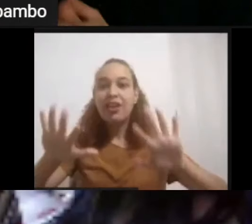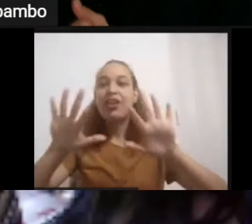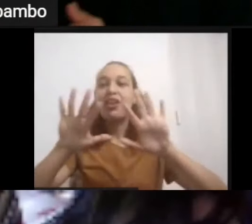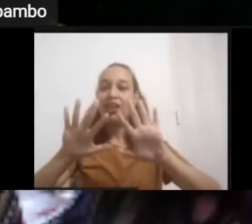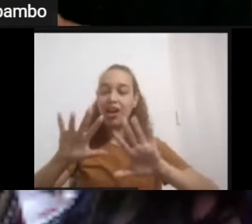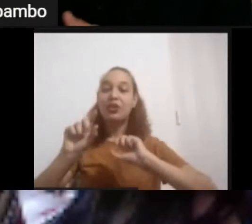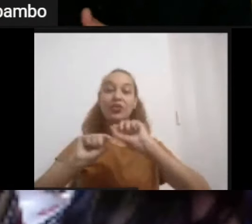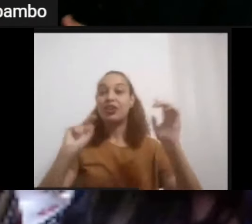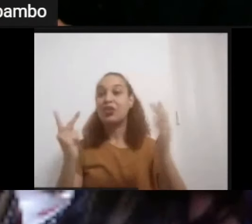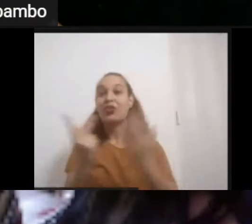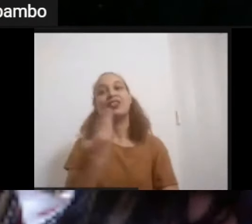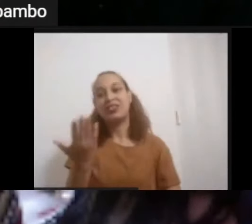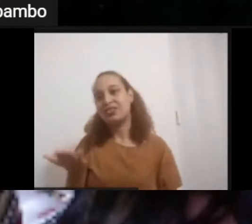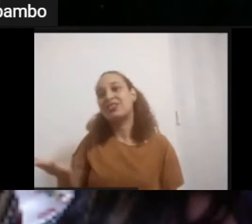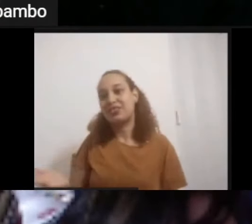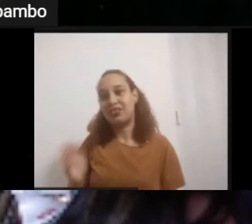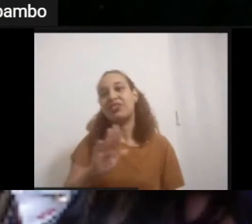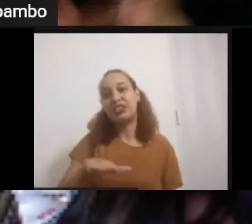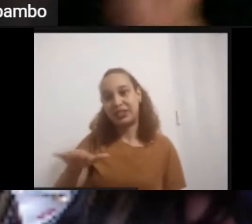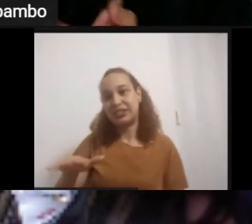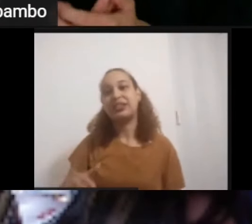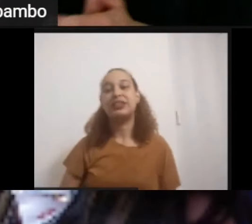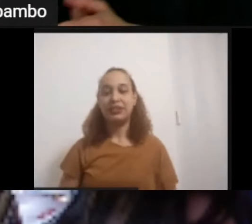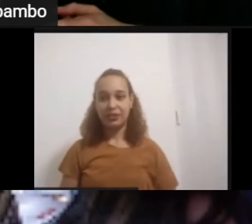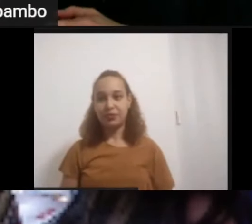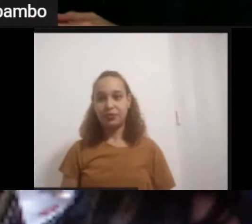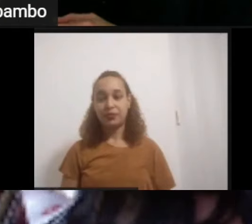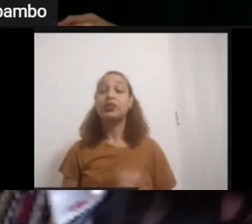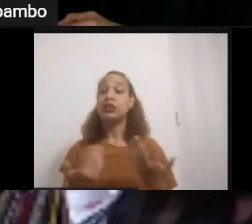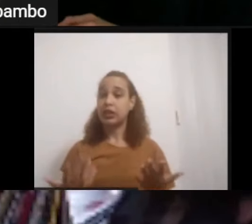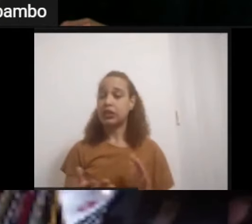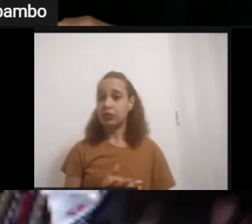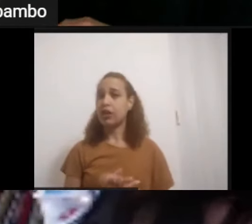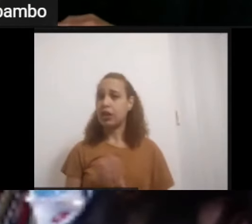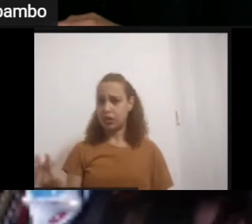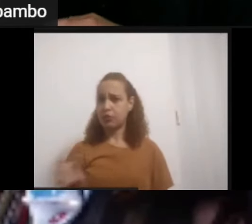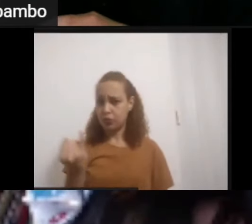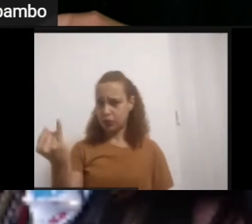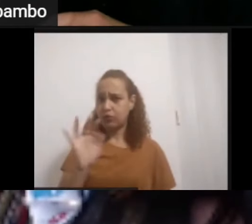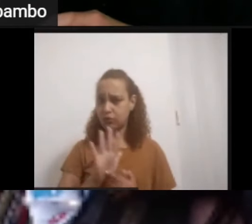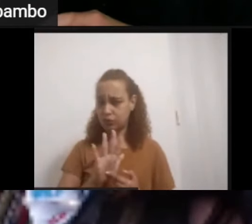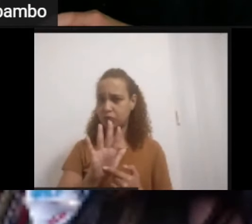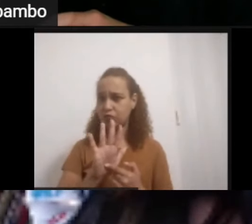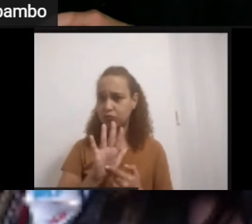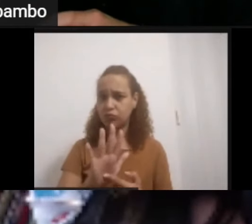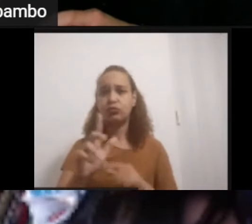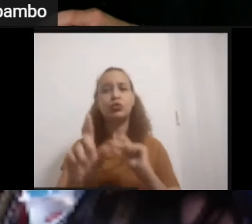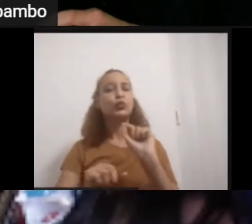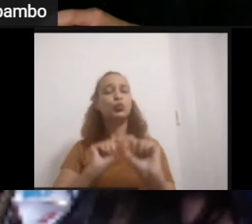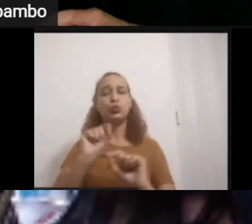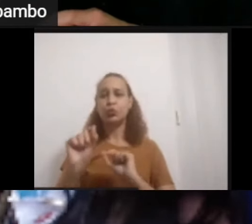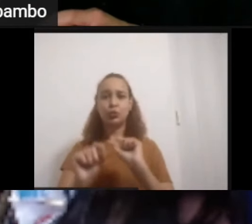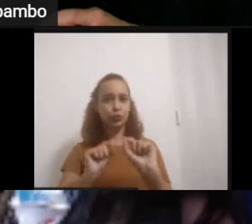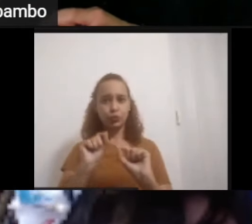de que eles estão passando. E um outro ponto que eu acho que é legal a gente falar é que